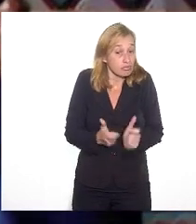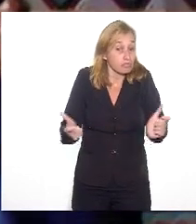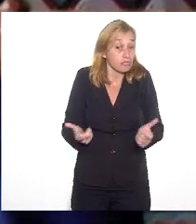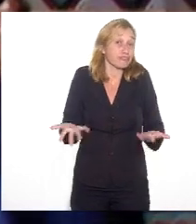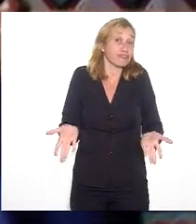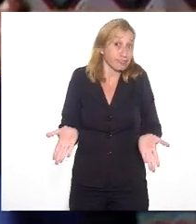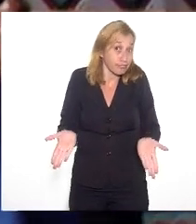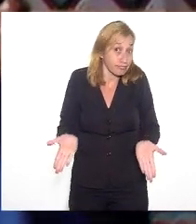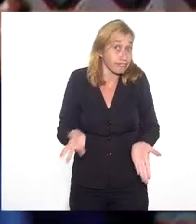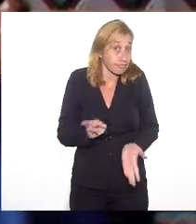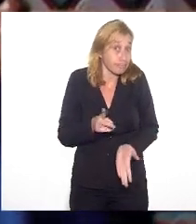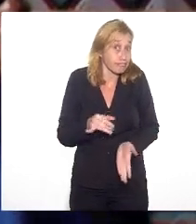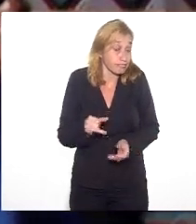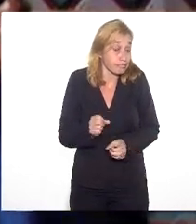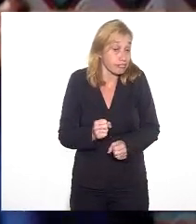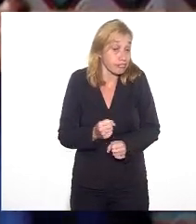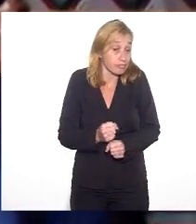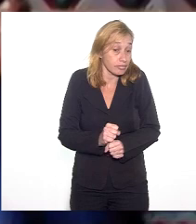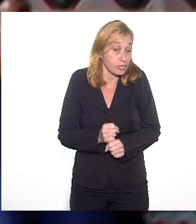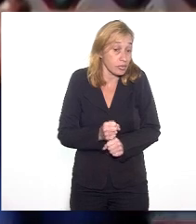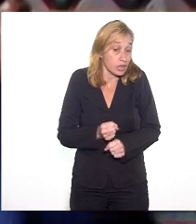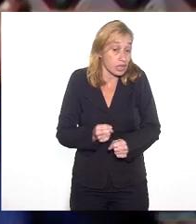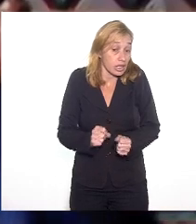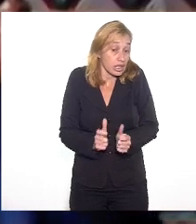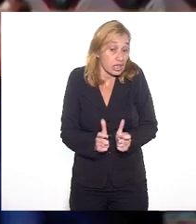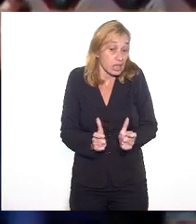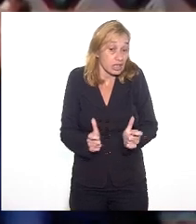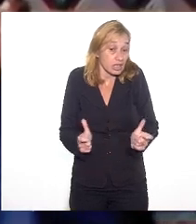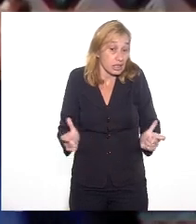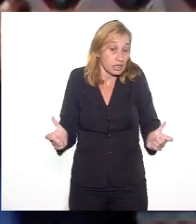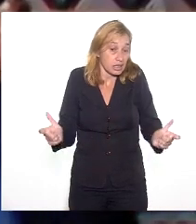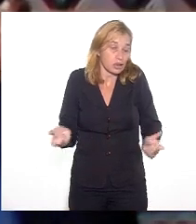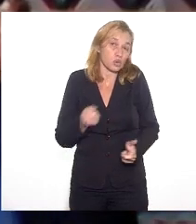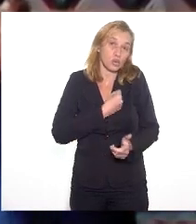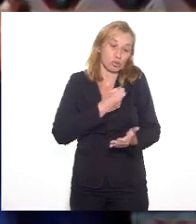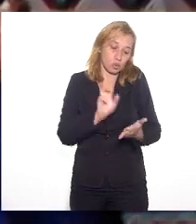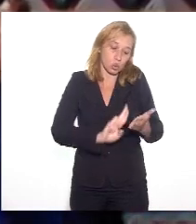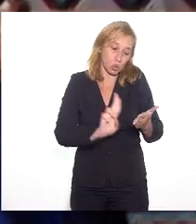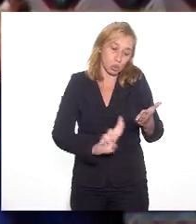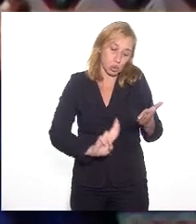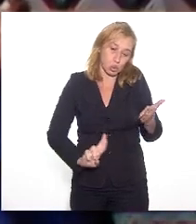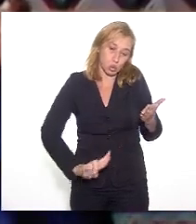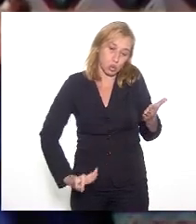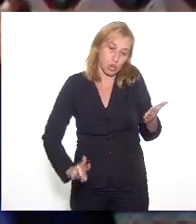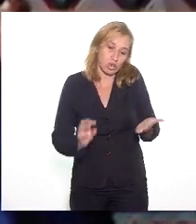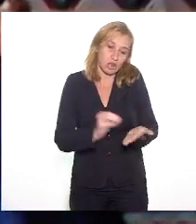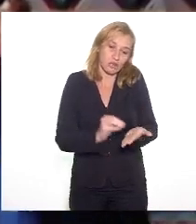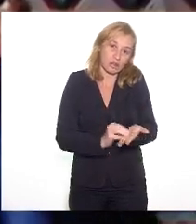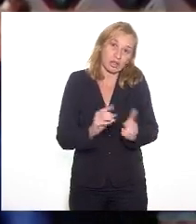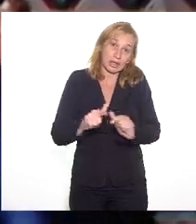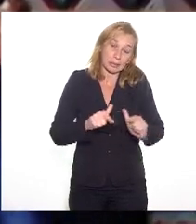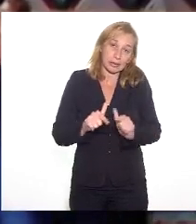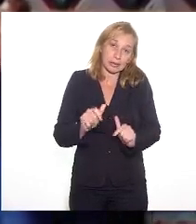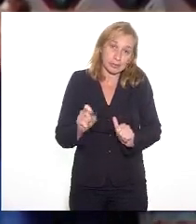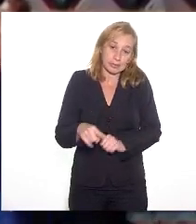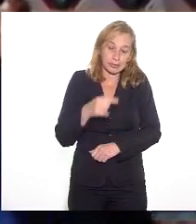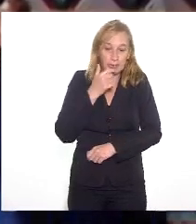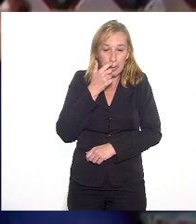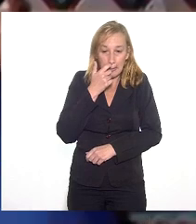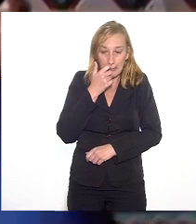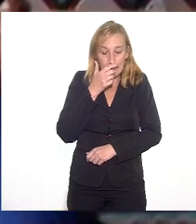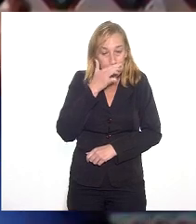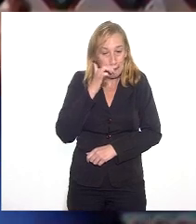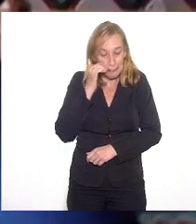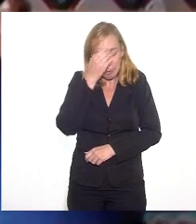gente vai aumentando a lista, né, de desempregados e os processos